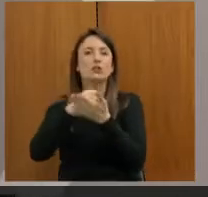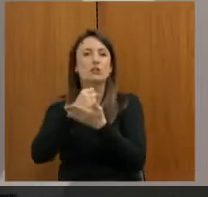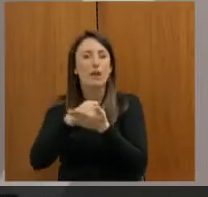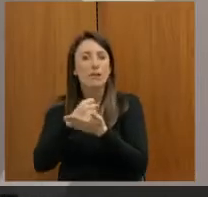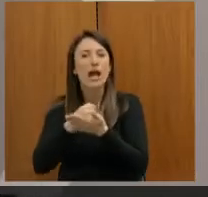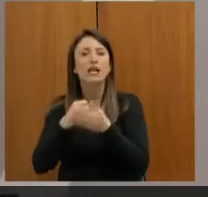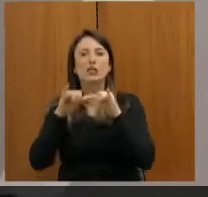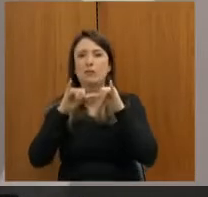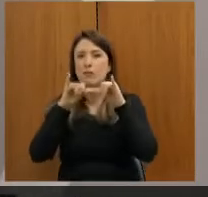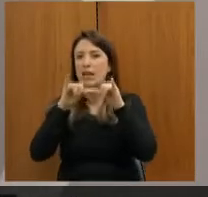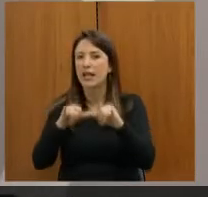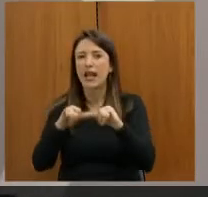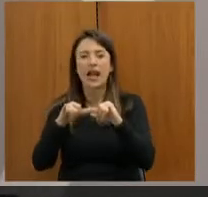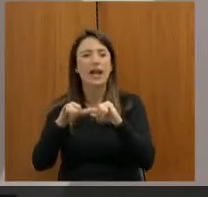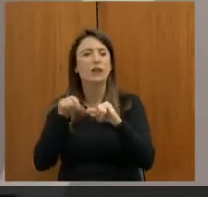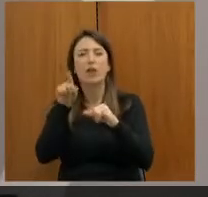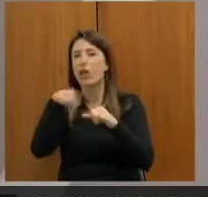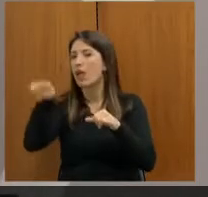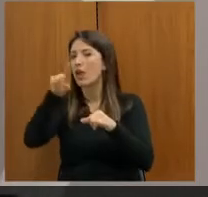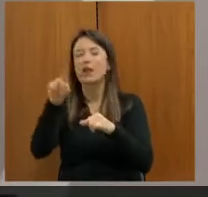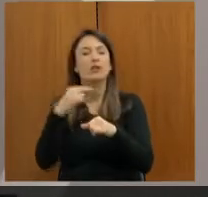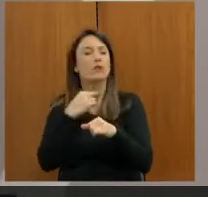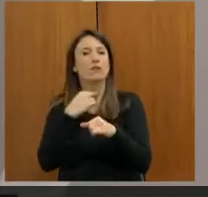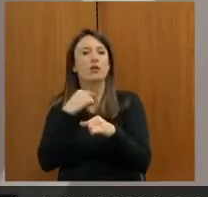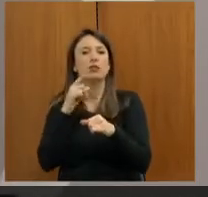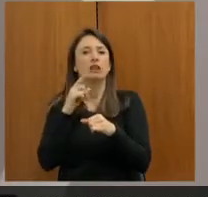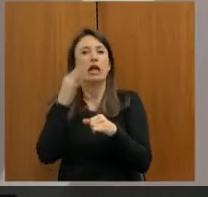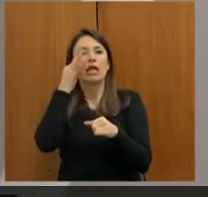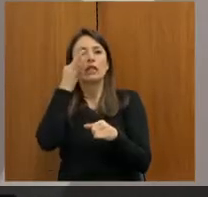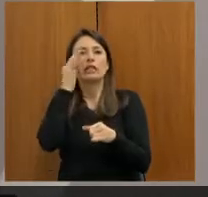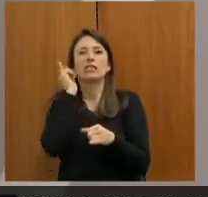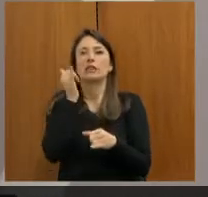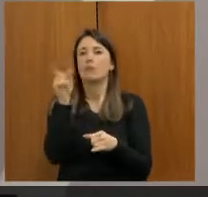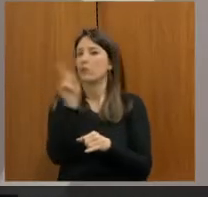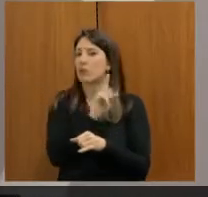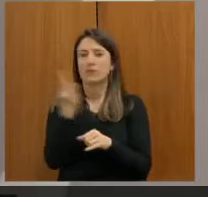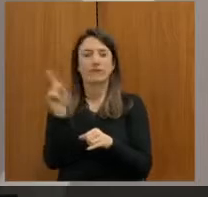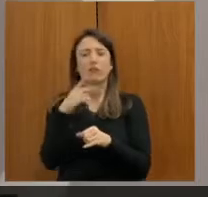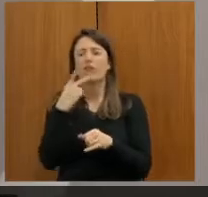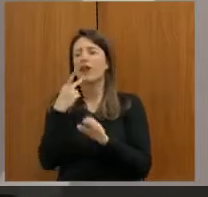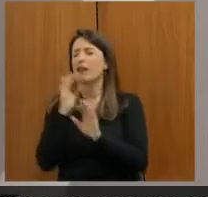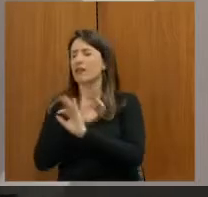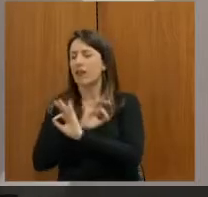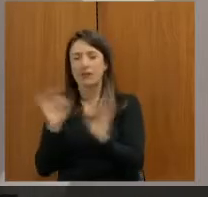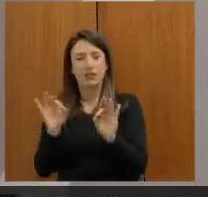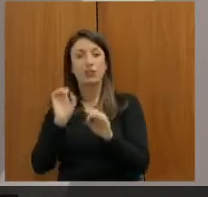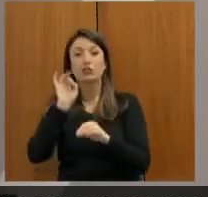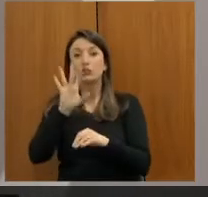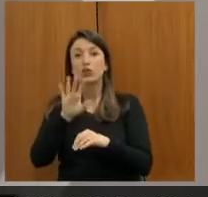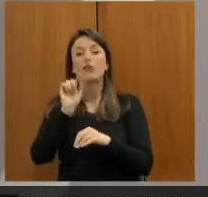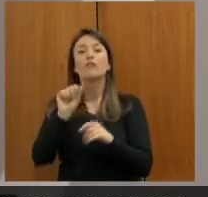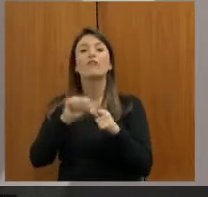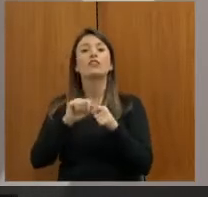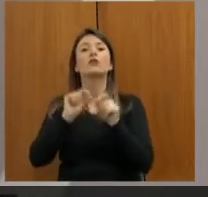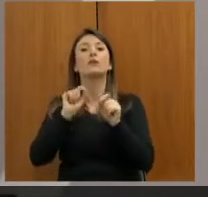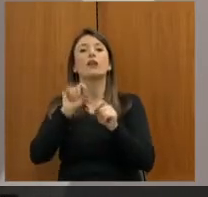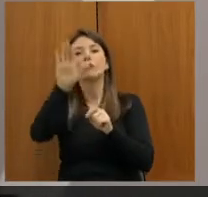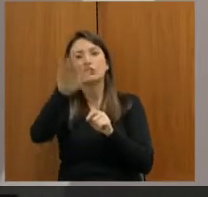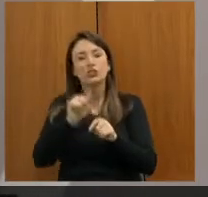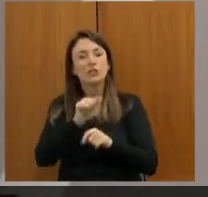não vai ser testemunha Ele simplesmente não vai falar nada ele vai acionar o